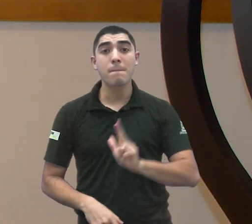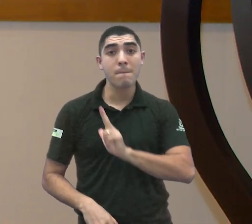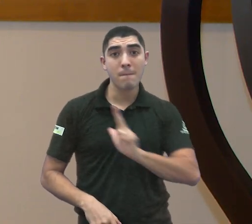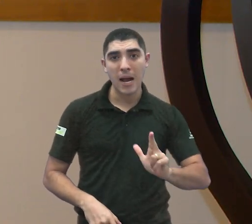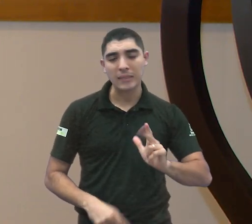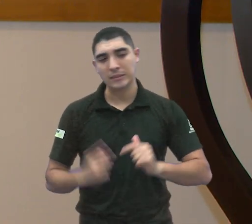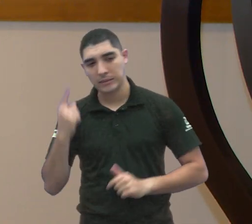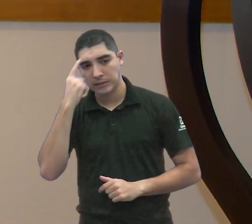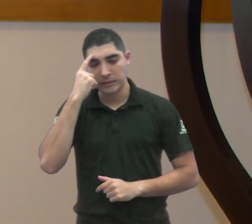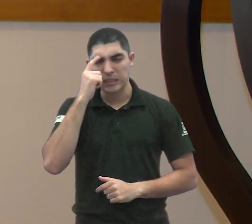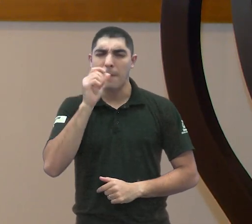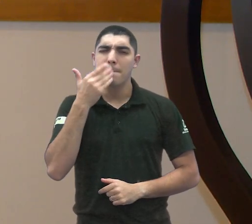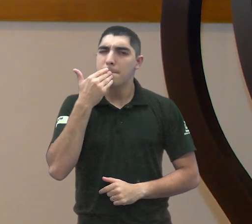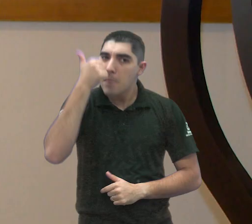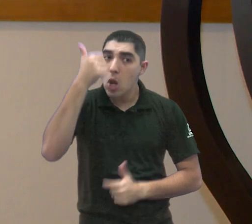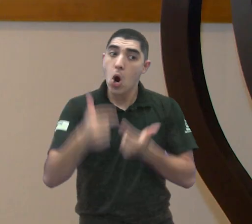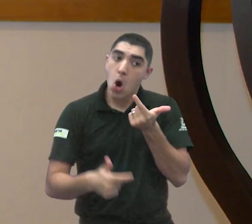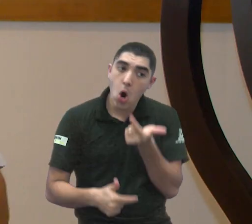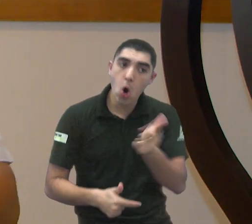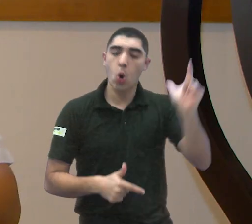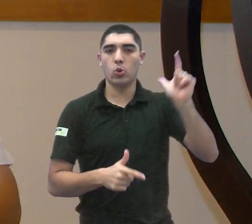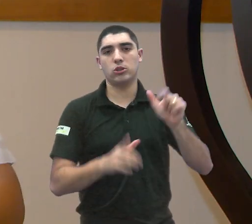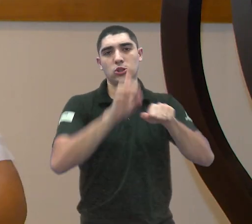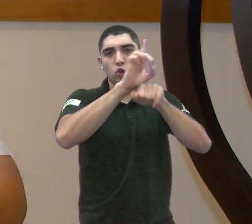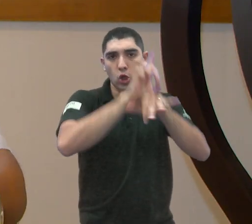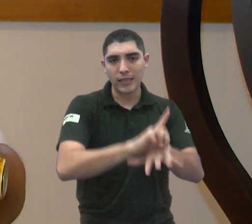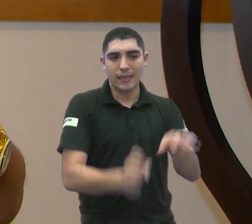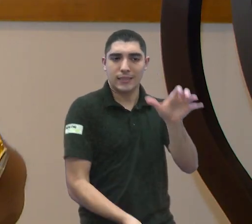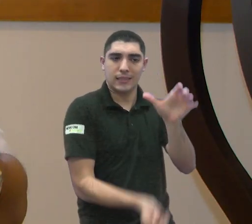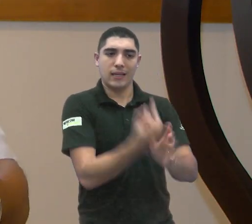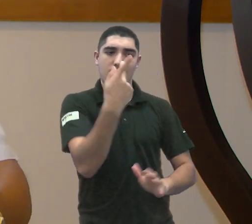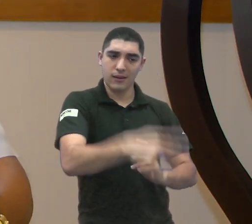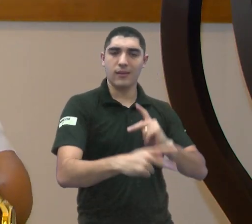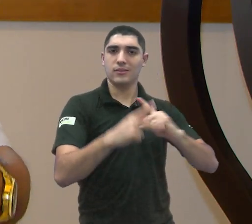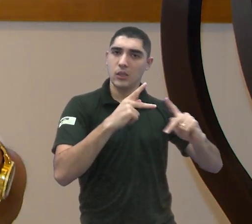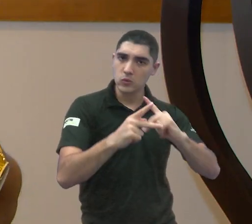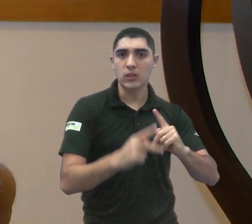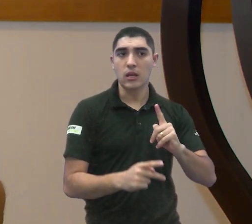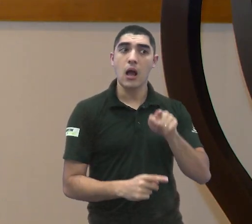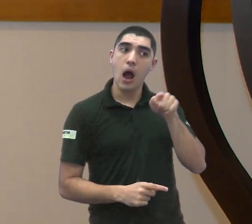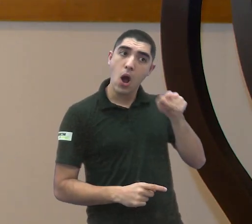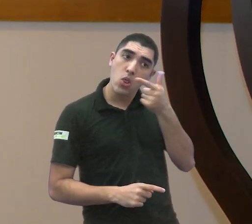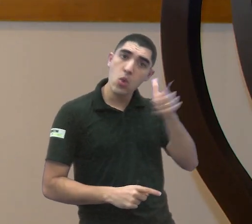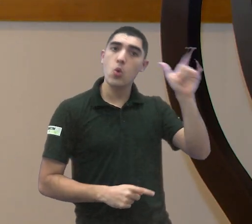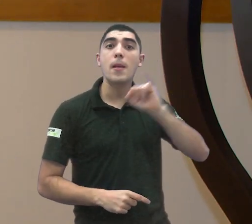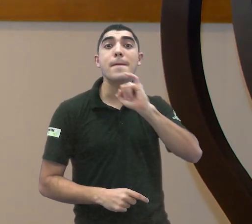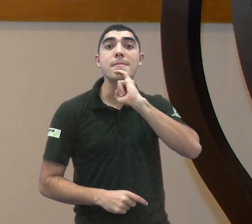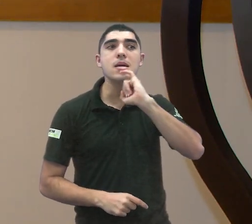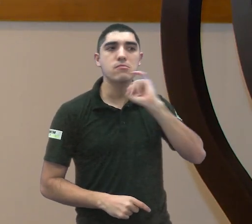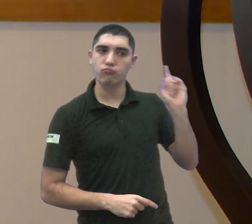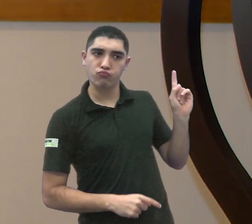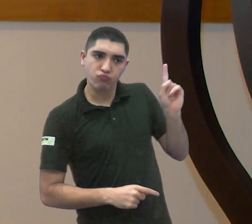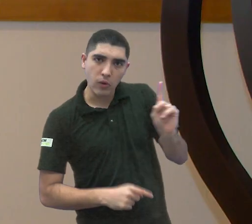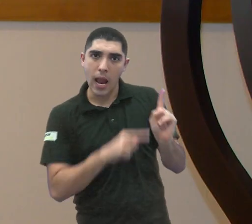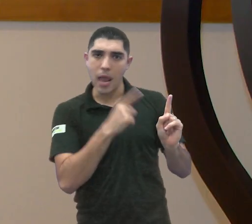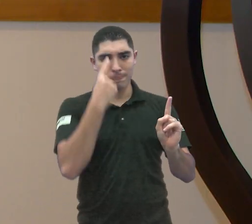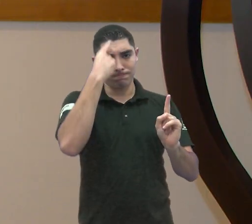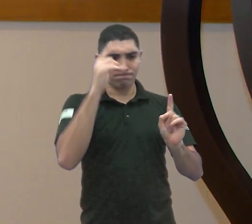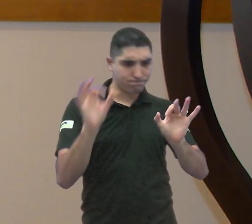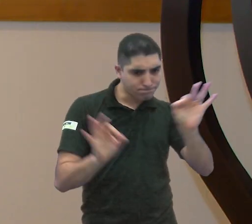aqui. Então, criando-se uma nova diocese, se daria a ela uma autonomia de organização, de